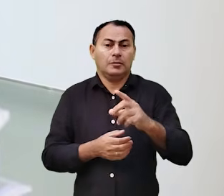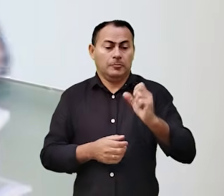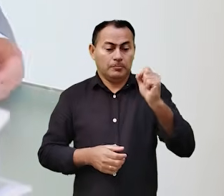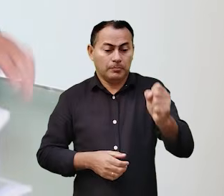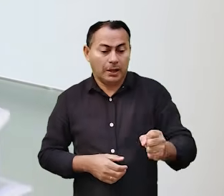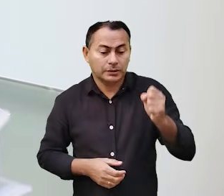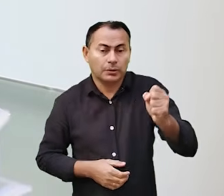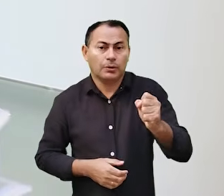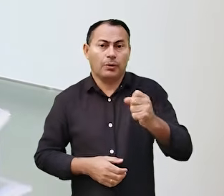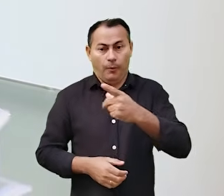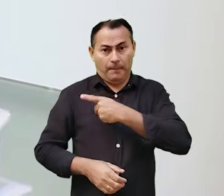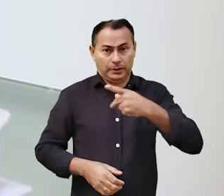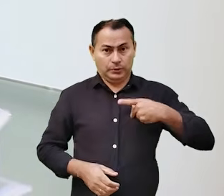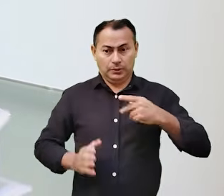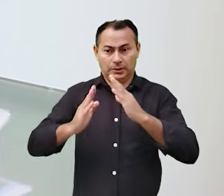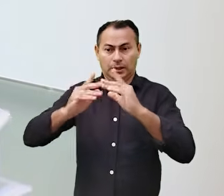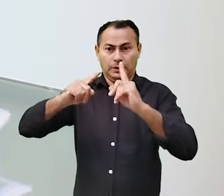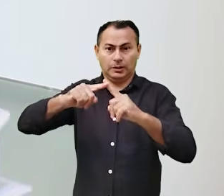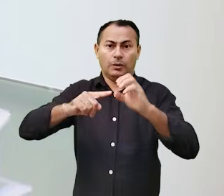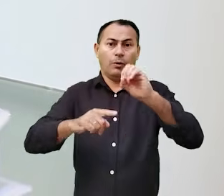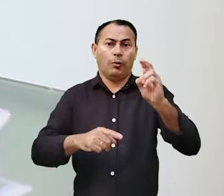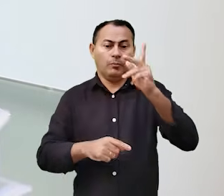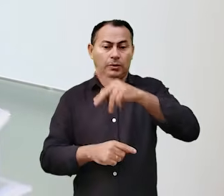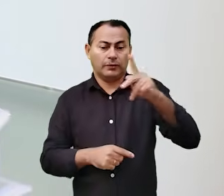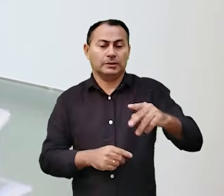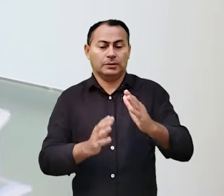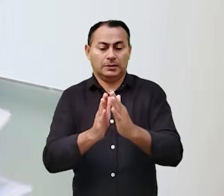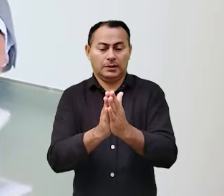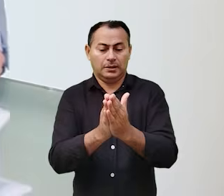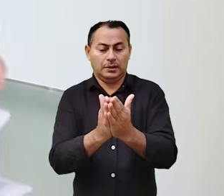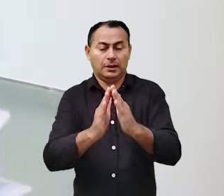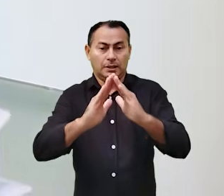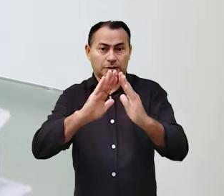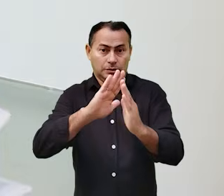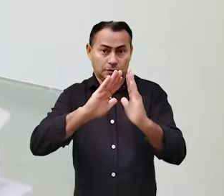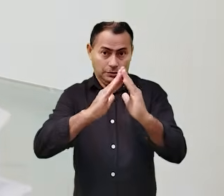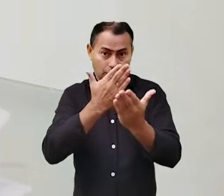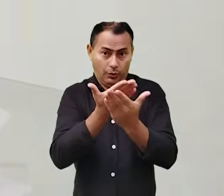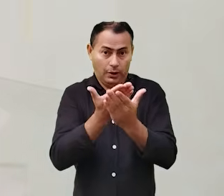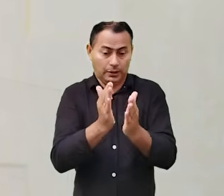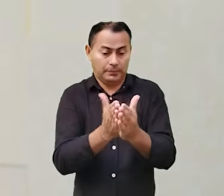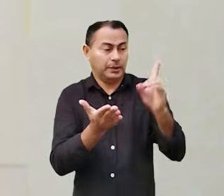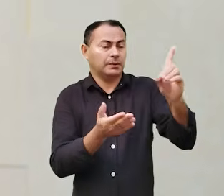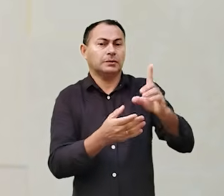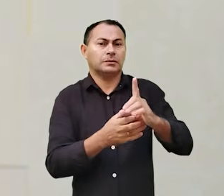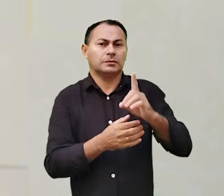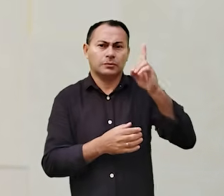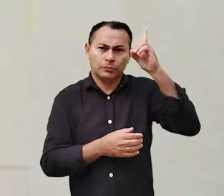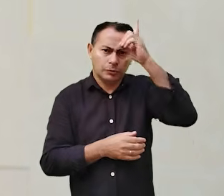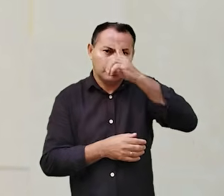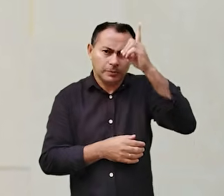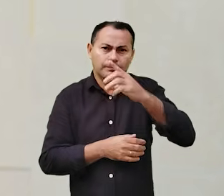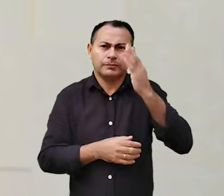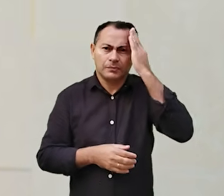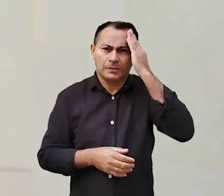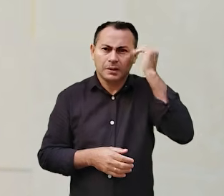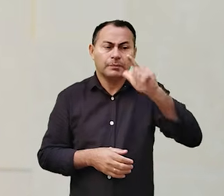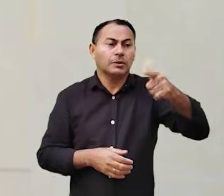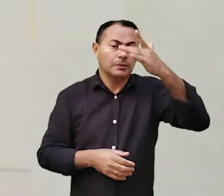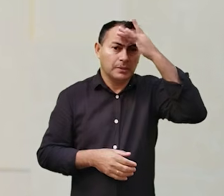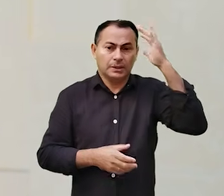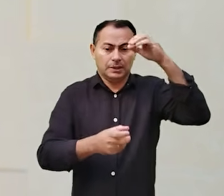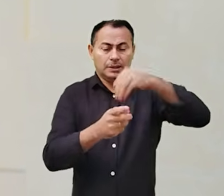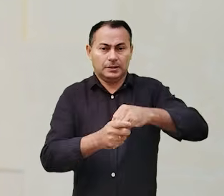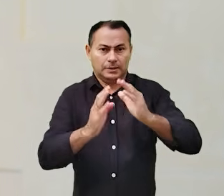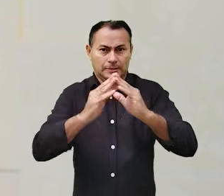Se você é o pastor da igreja ou um professor da escola bíblica, Da escola dominical. Saiba que